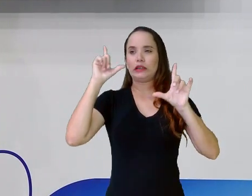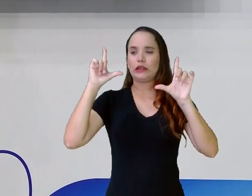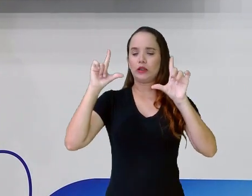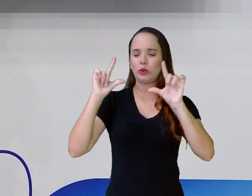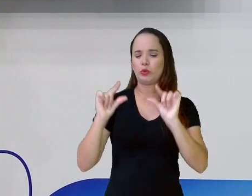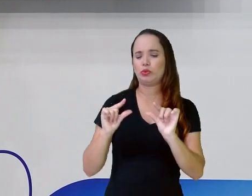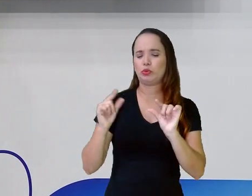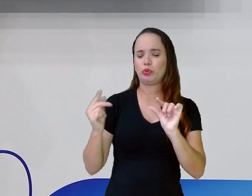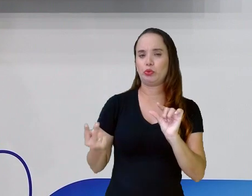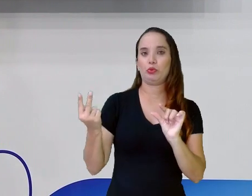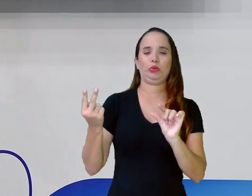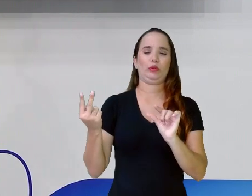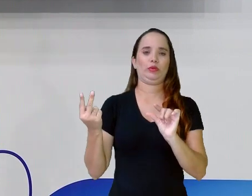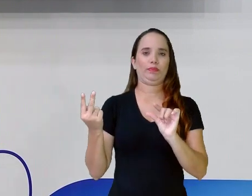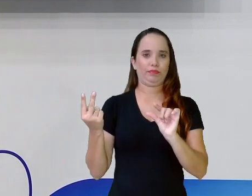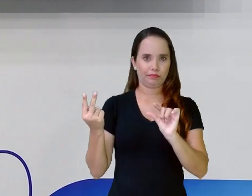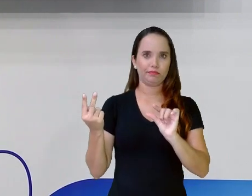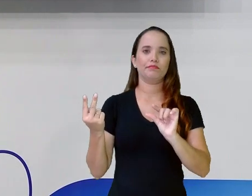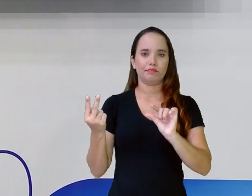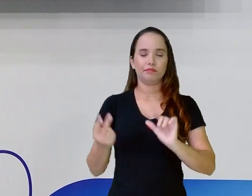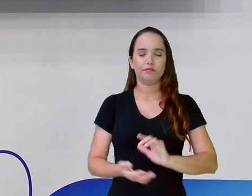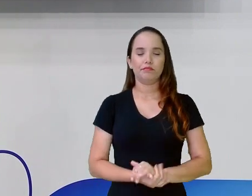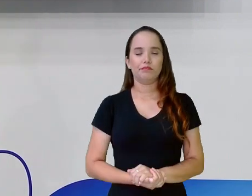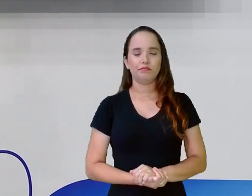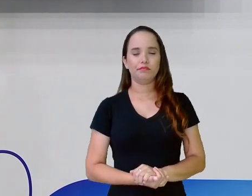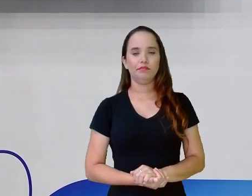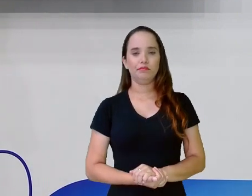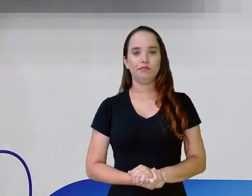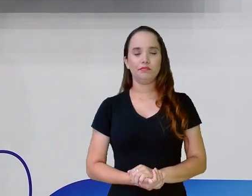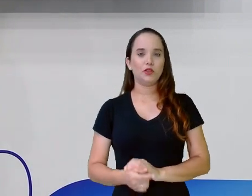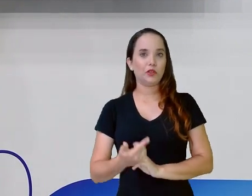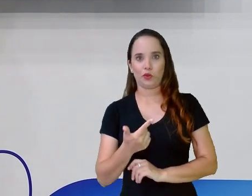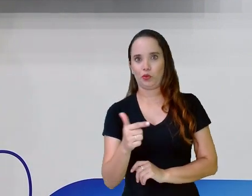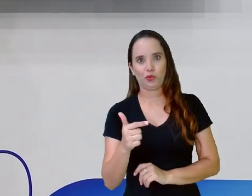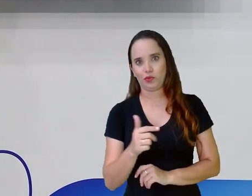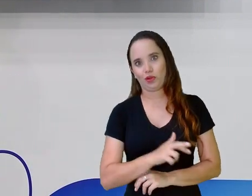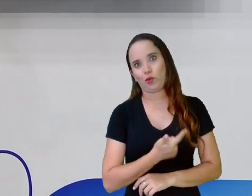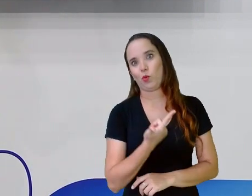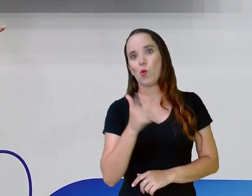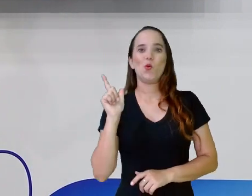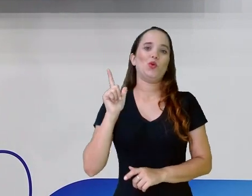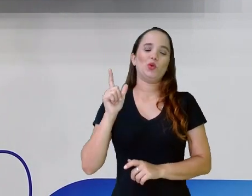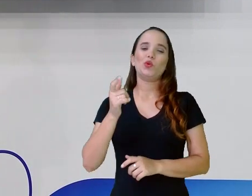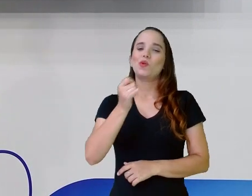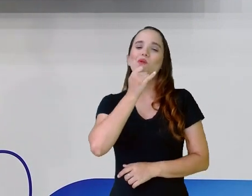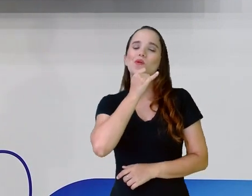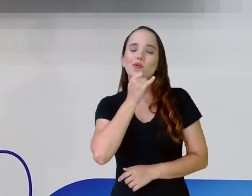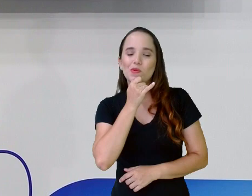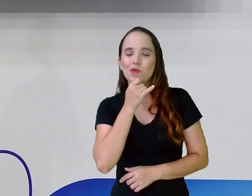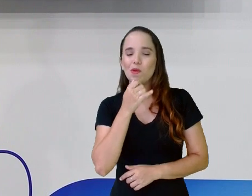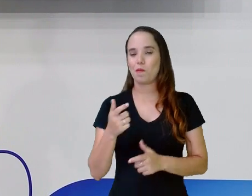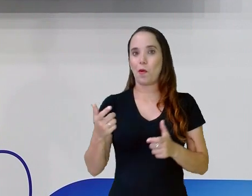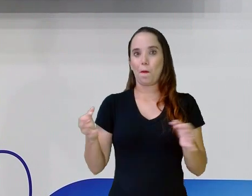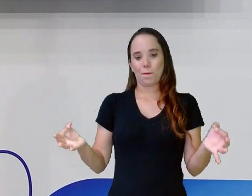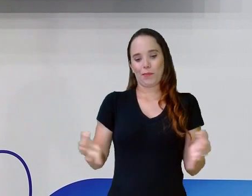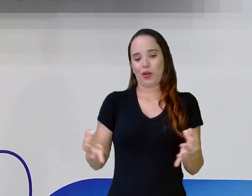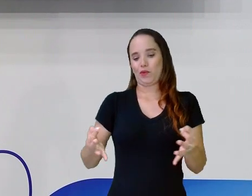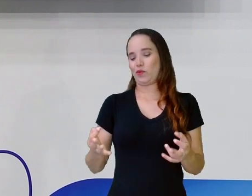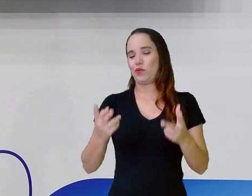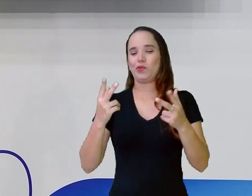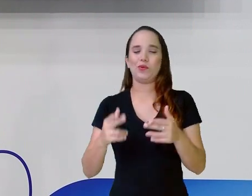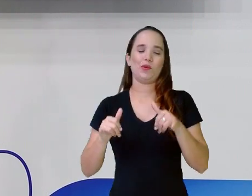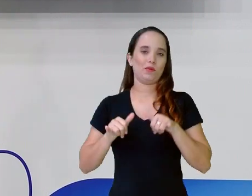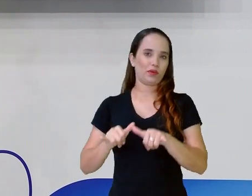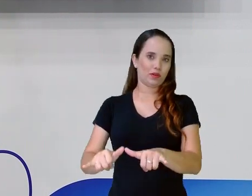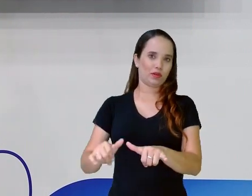valores, né? A gente pensa em diminuição. E não tem exemplo maior do que o supermercado, né? Que quando a gente vai com o